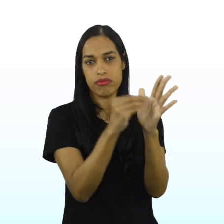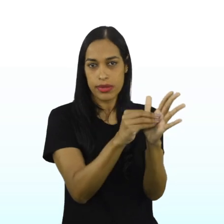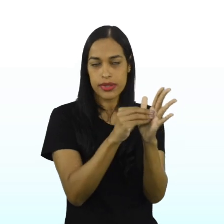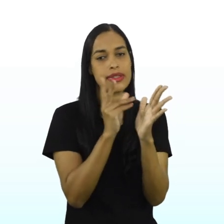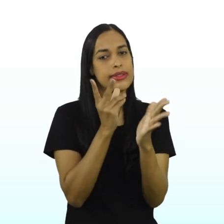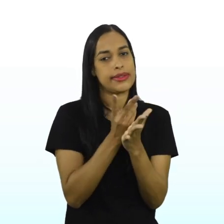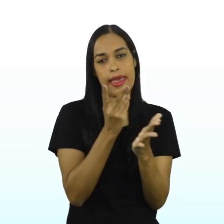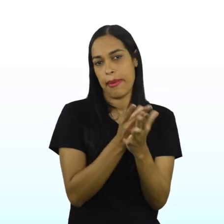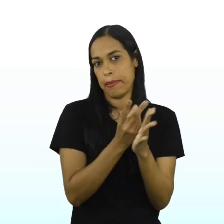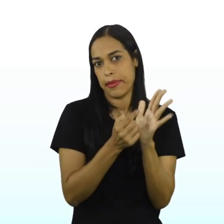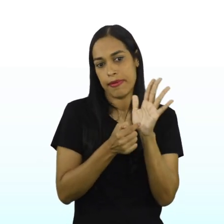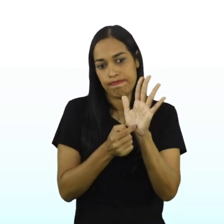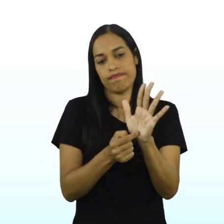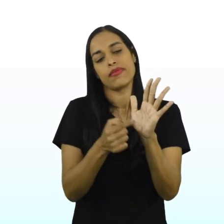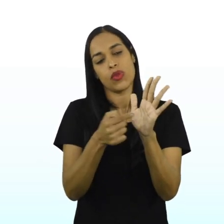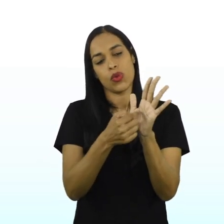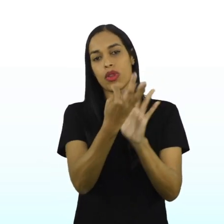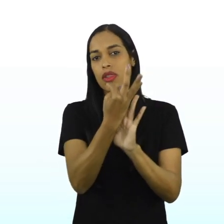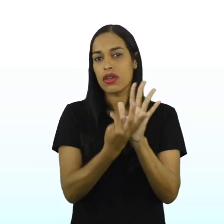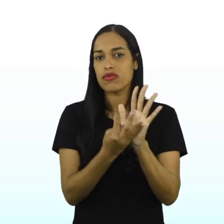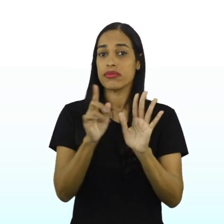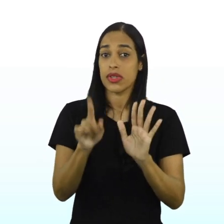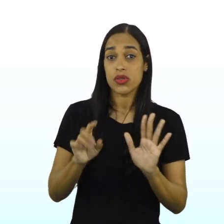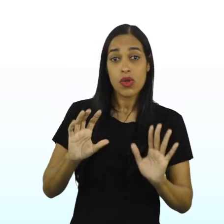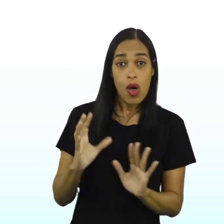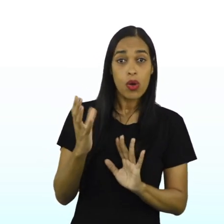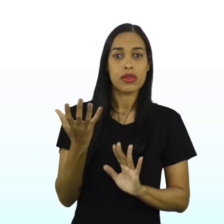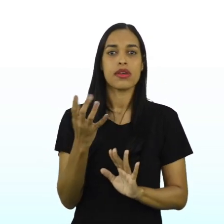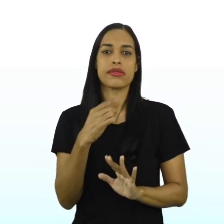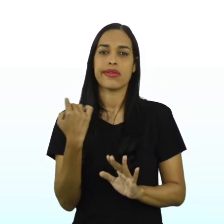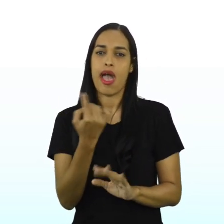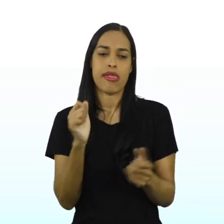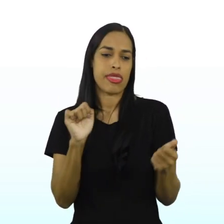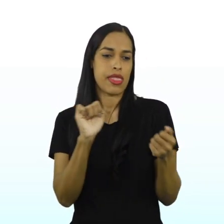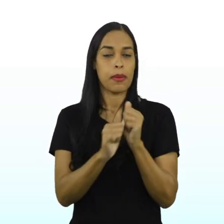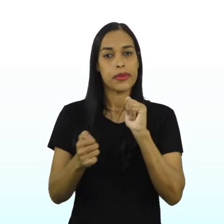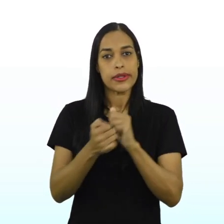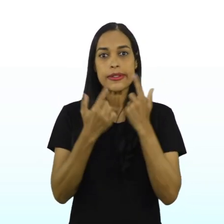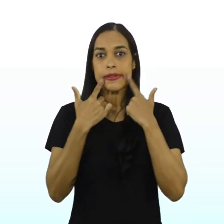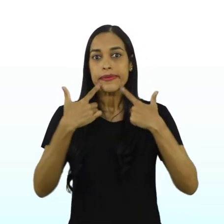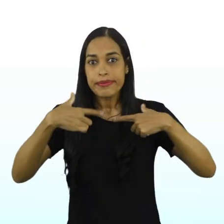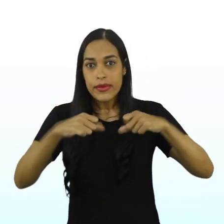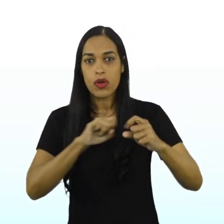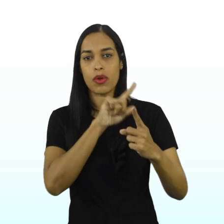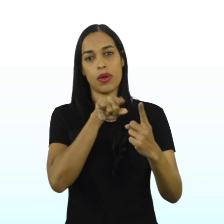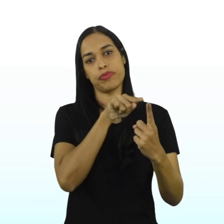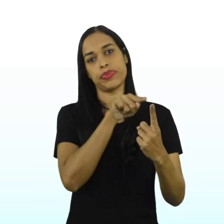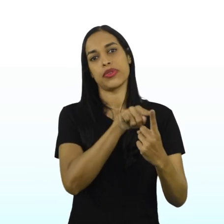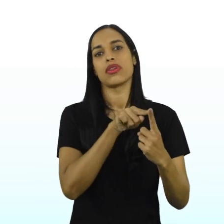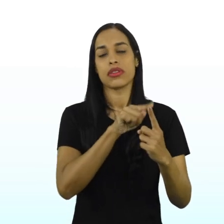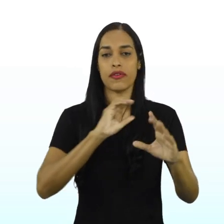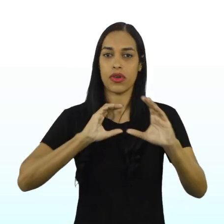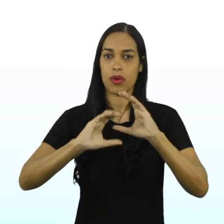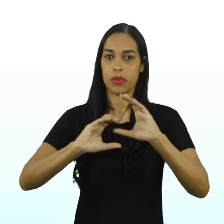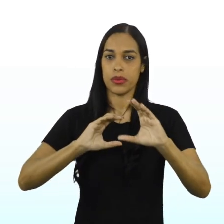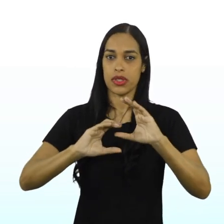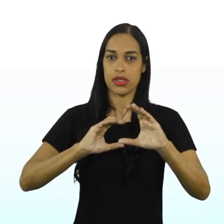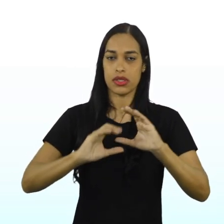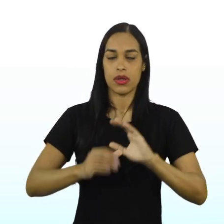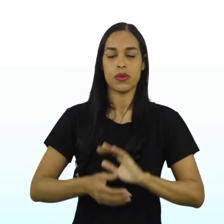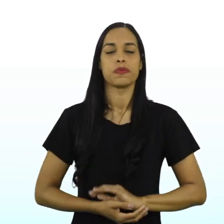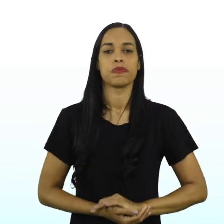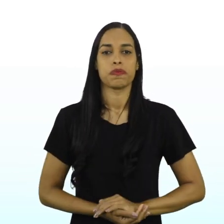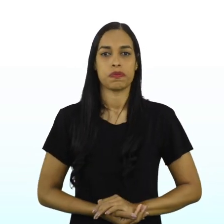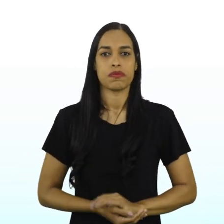sempre vai aparecer. Para que isso aconteça, adequando nossa linguagem para atender a um objetivo específico de comunicação.